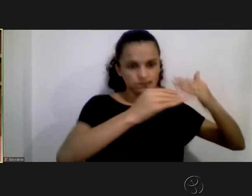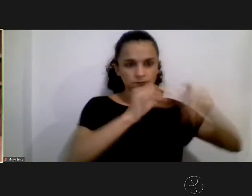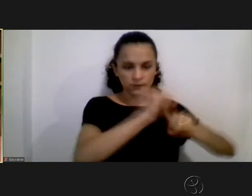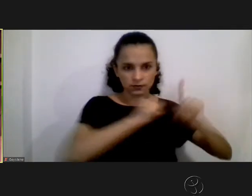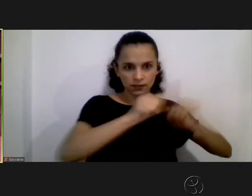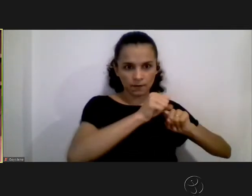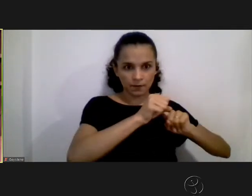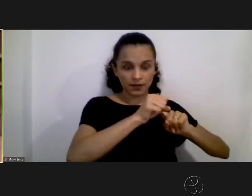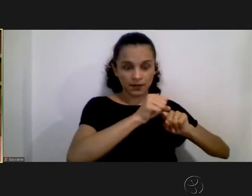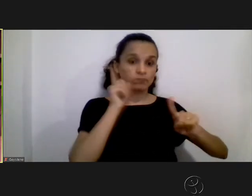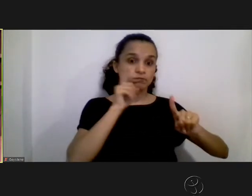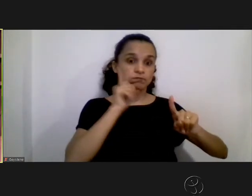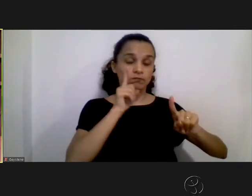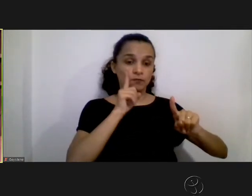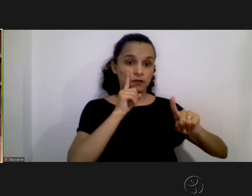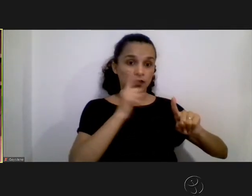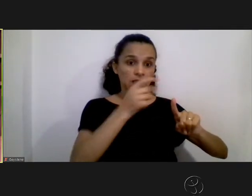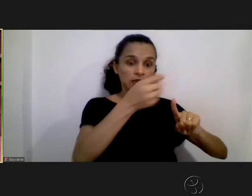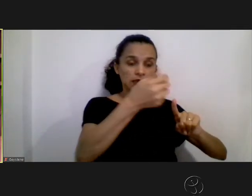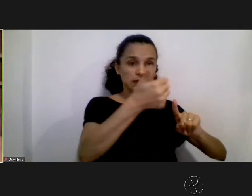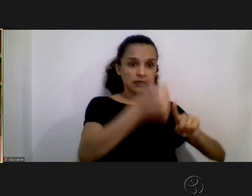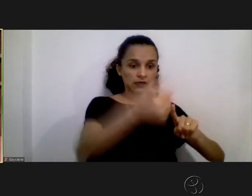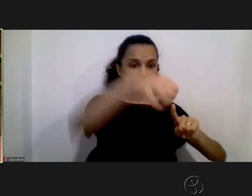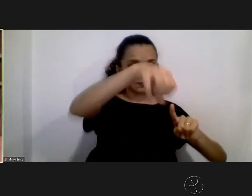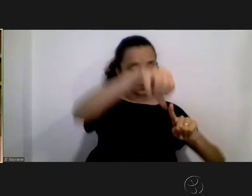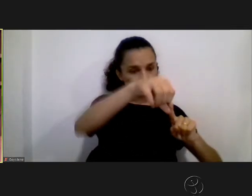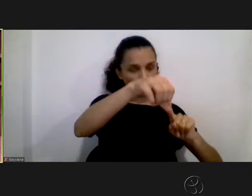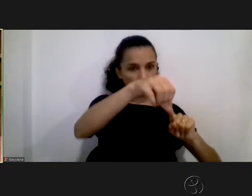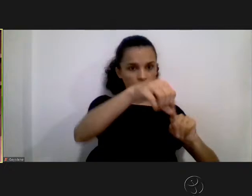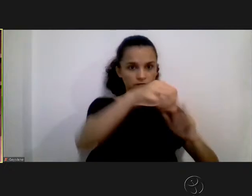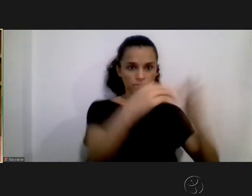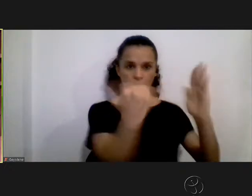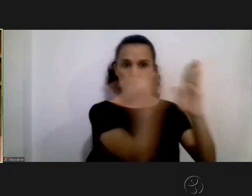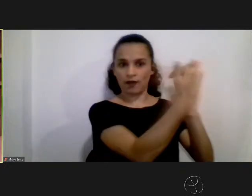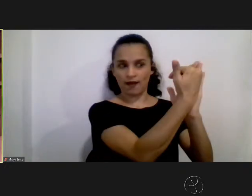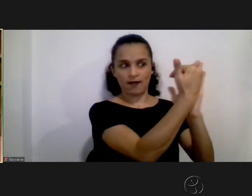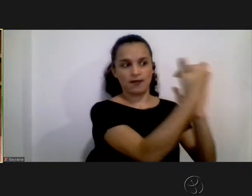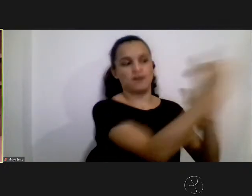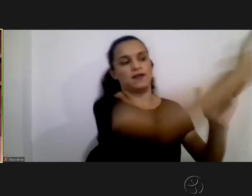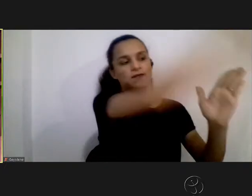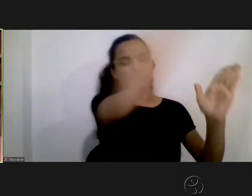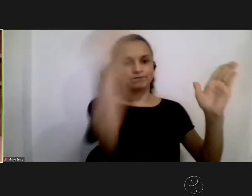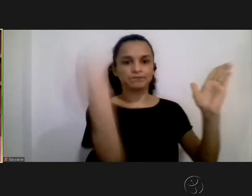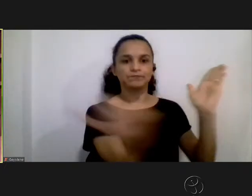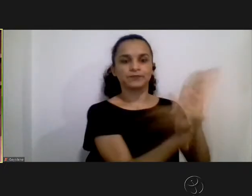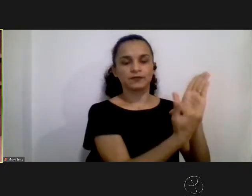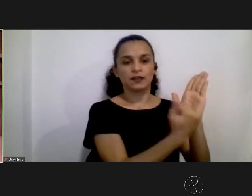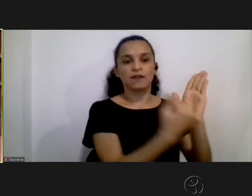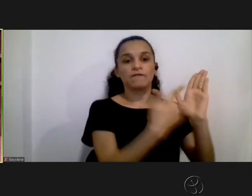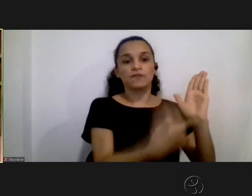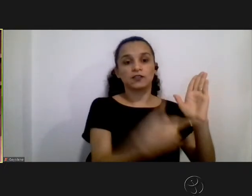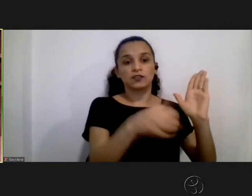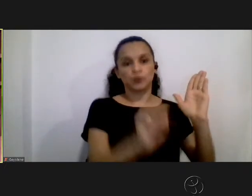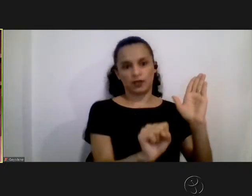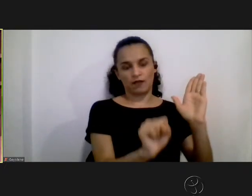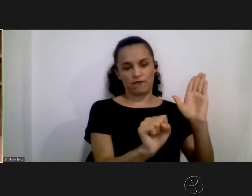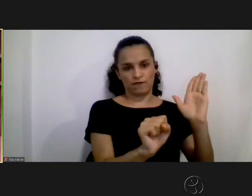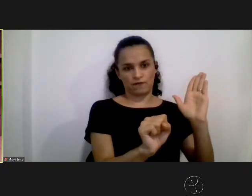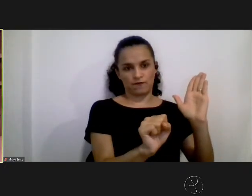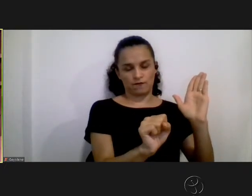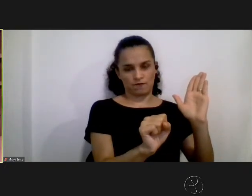da 19ª posição, 10 anos atrás, para a 28ª posição,